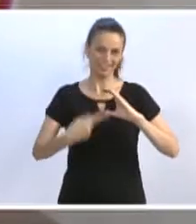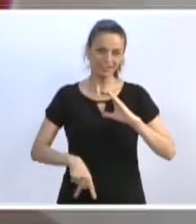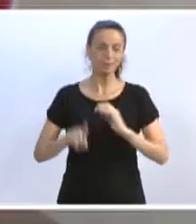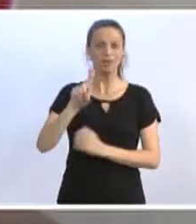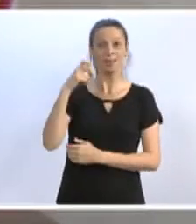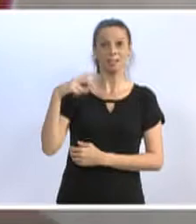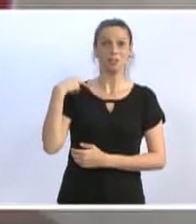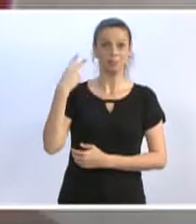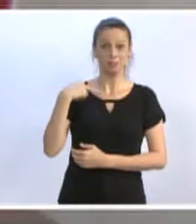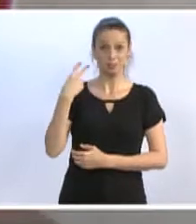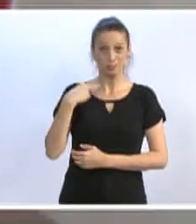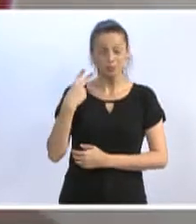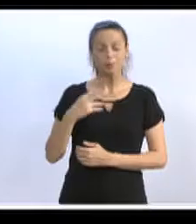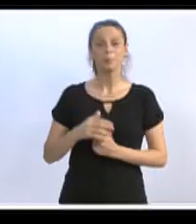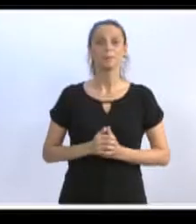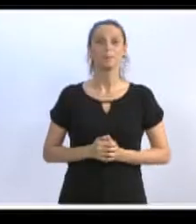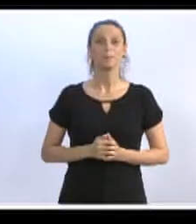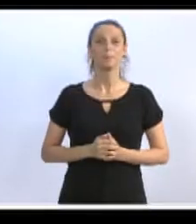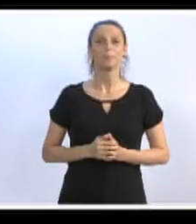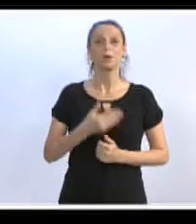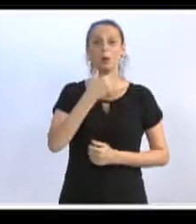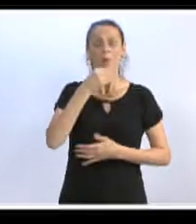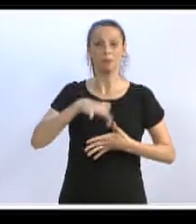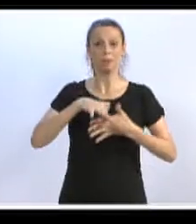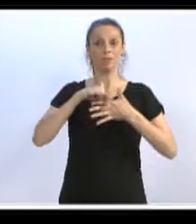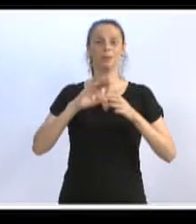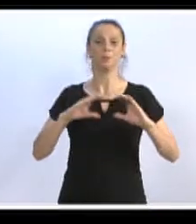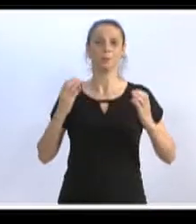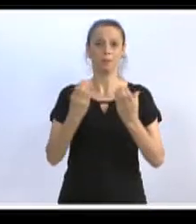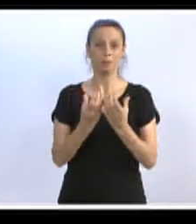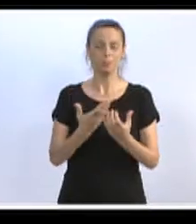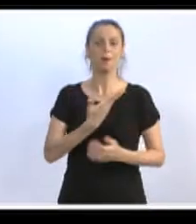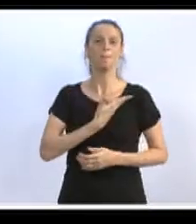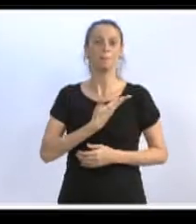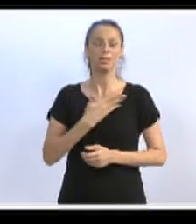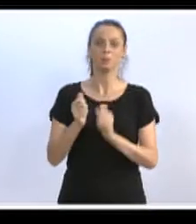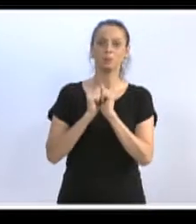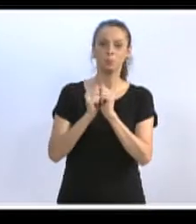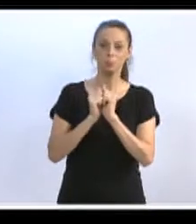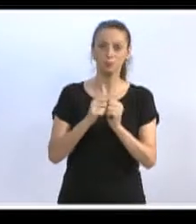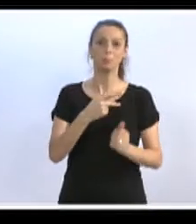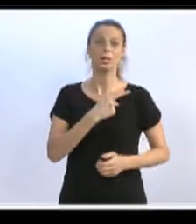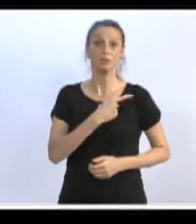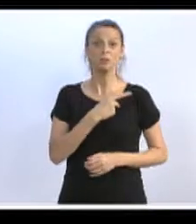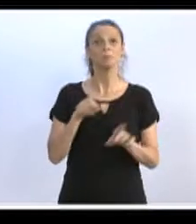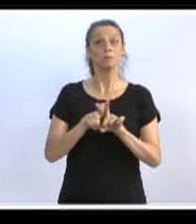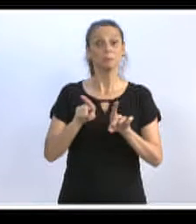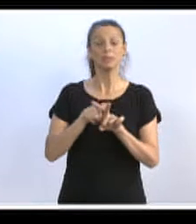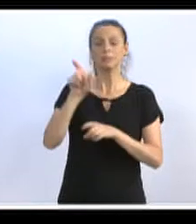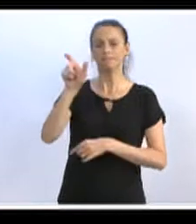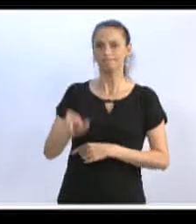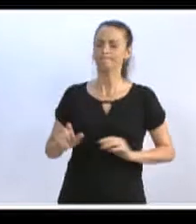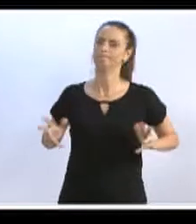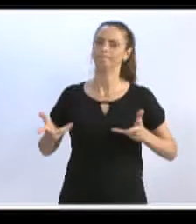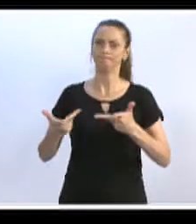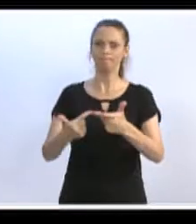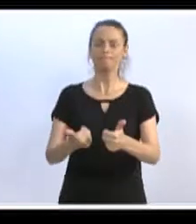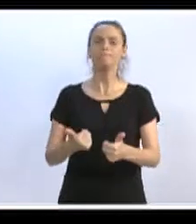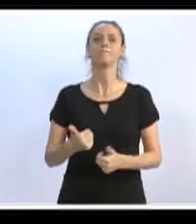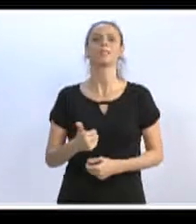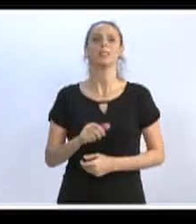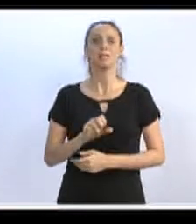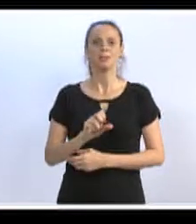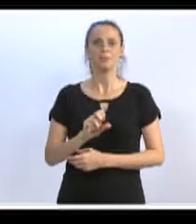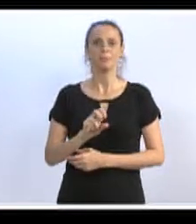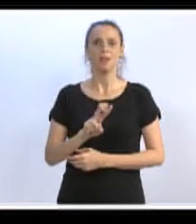tem algumas fotos e também ao líder comunitário companheiro de caminhada e partido e acima de tudo um grande ser humano senhor vânio salm o título de